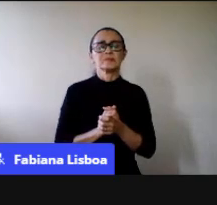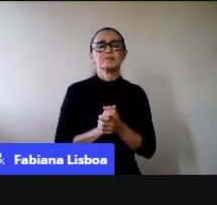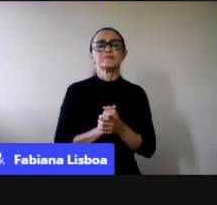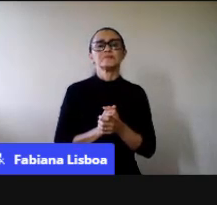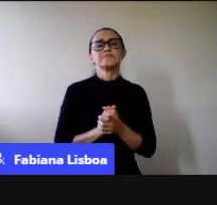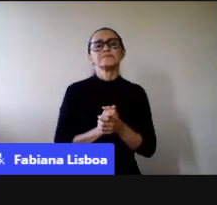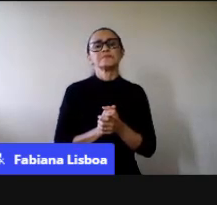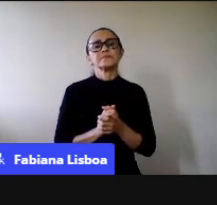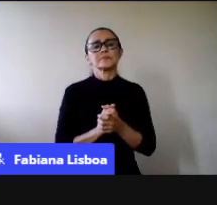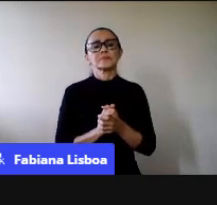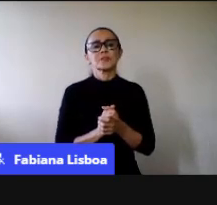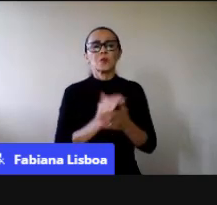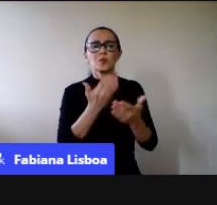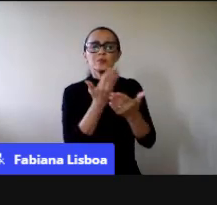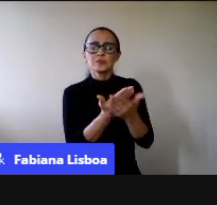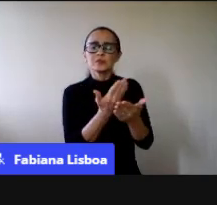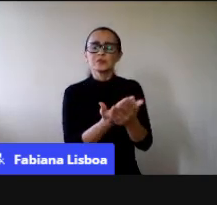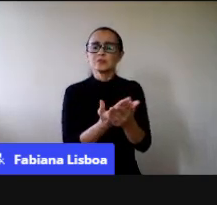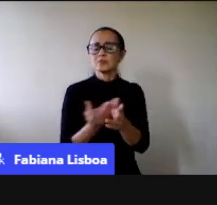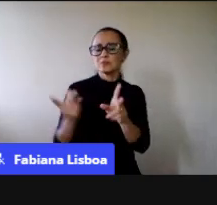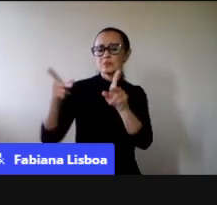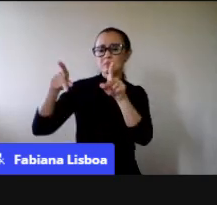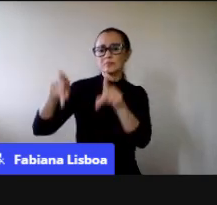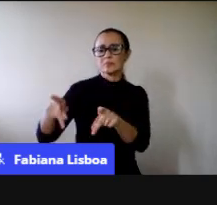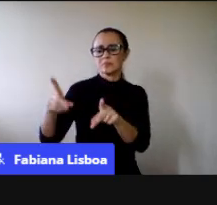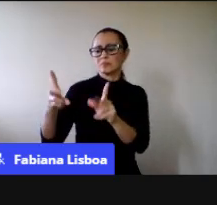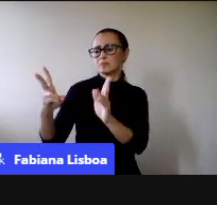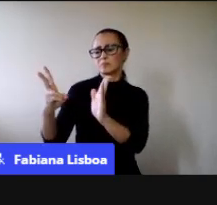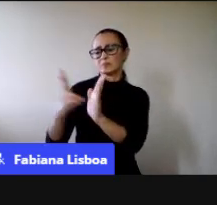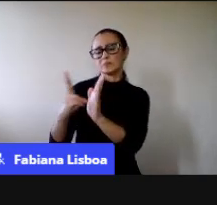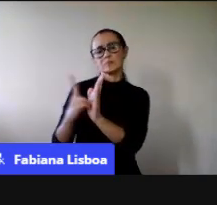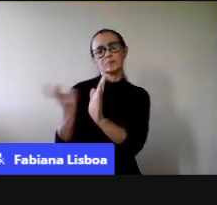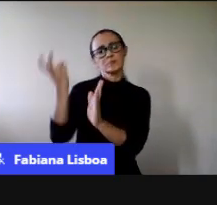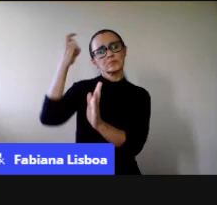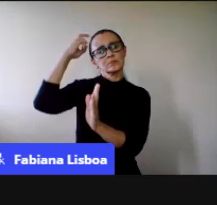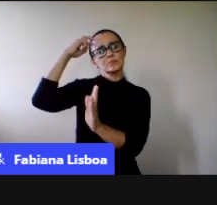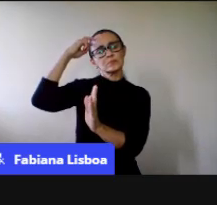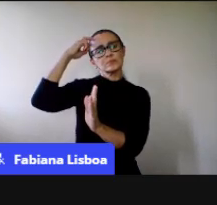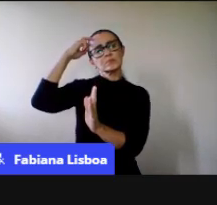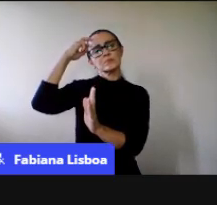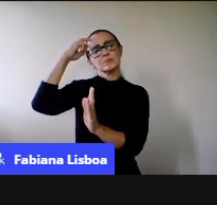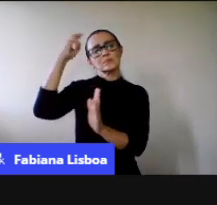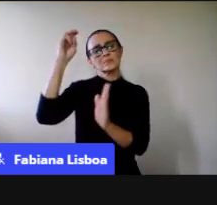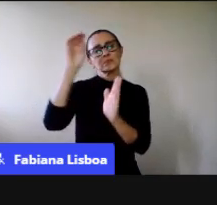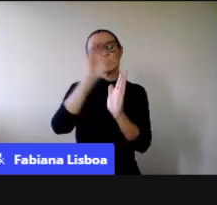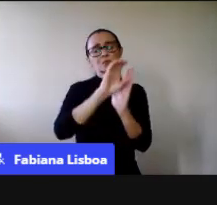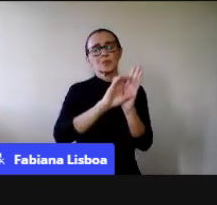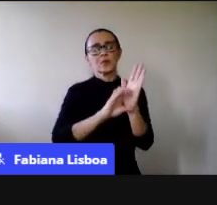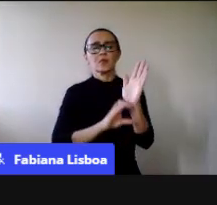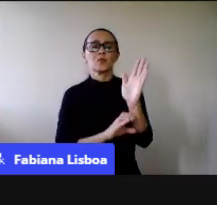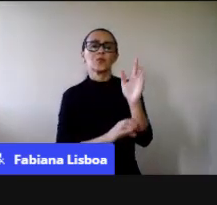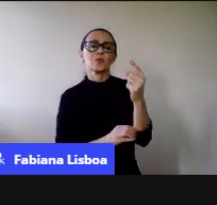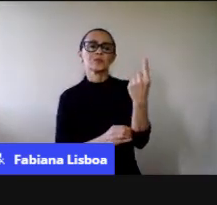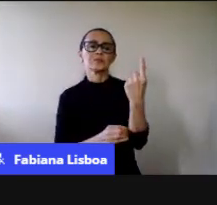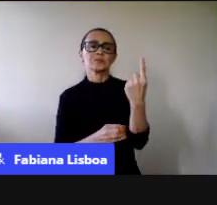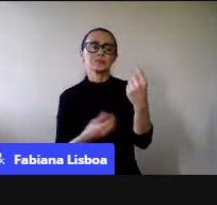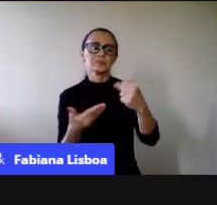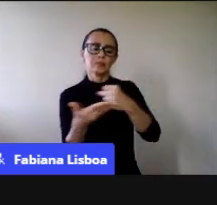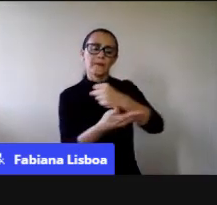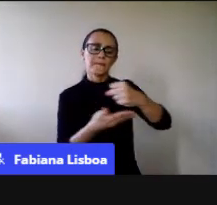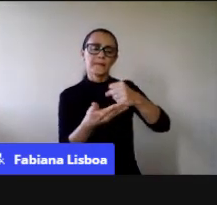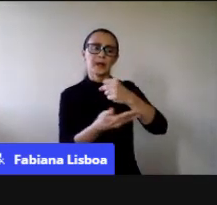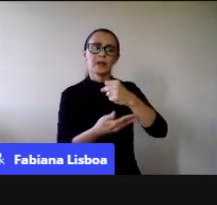Então, o estudo sobre os povos e as culturas indígenas não deve ser um conteúdo ou uma matéria, mas uma base para pensar